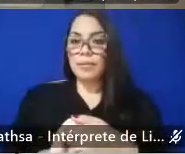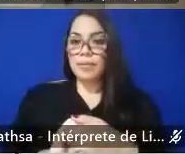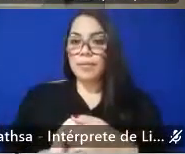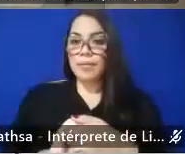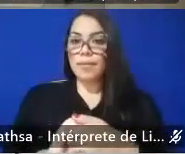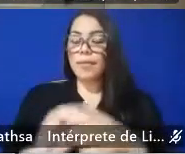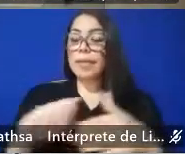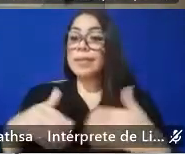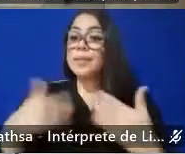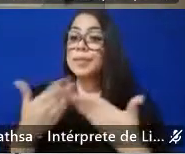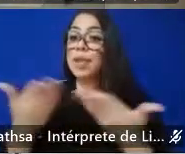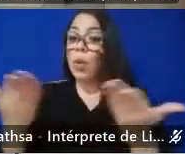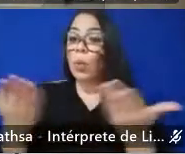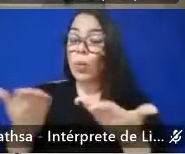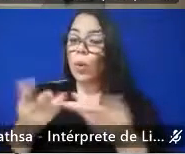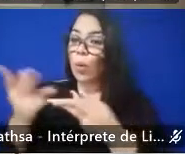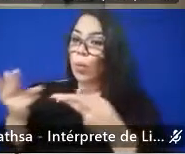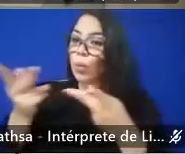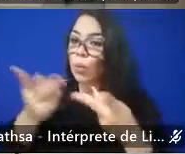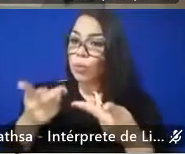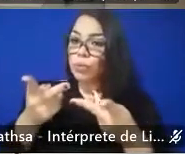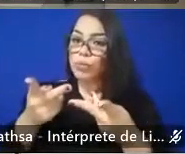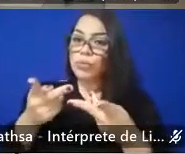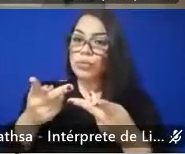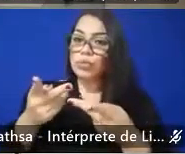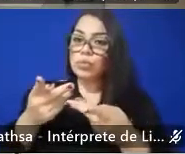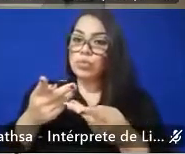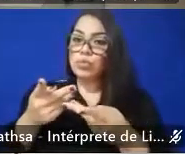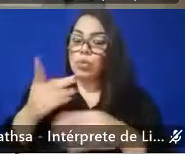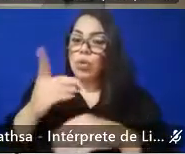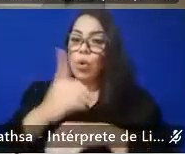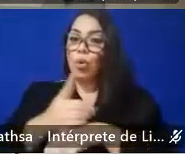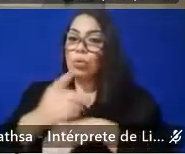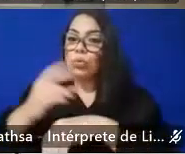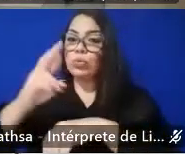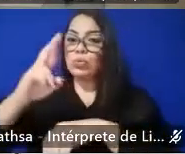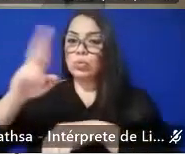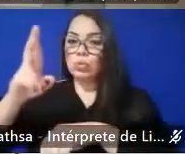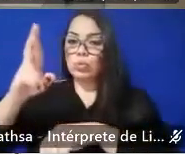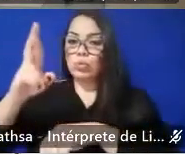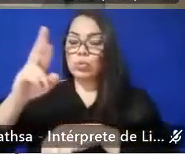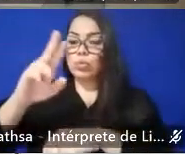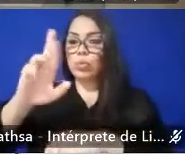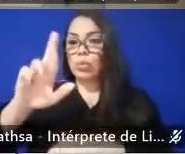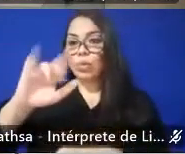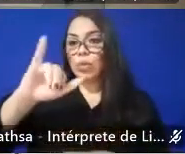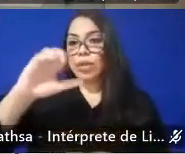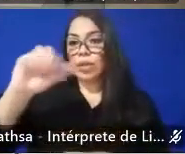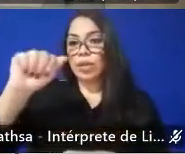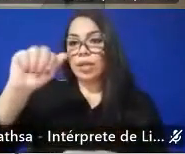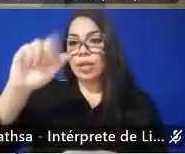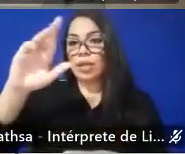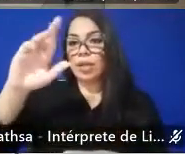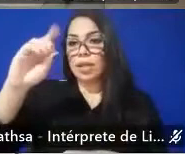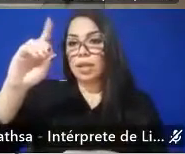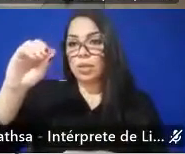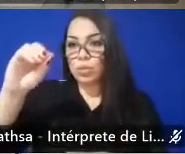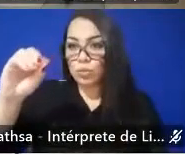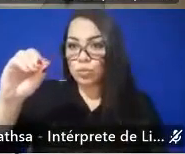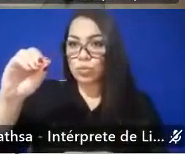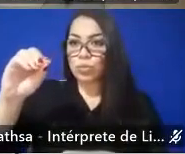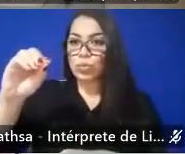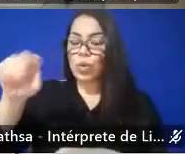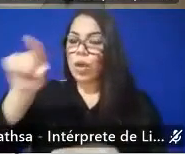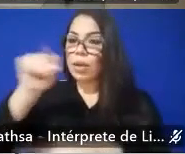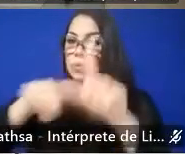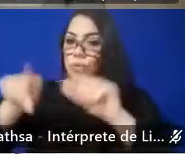momento convido uma excelente isso funciona Dr Ricardo Ribeiro Martins eleito para o cargo de